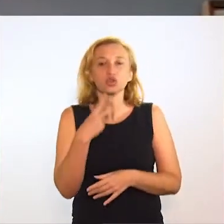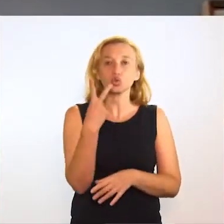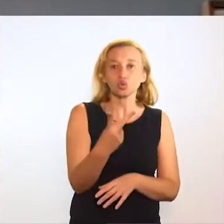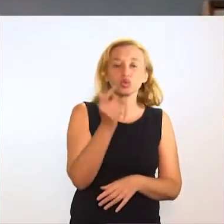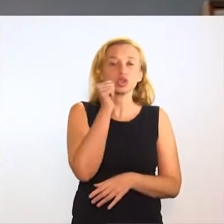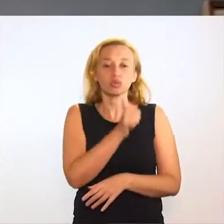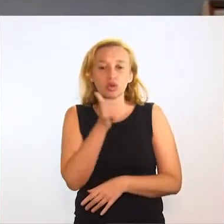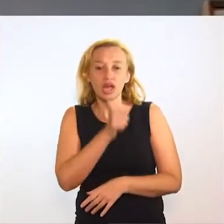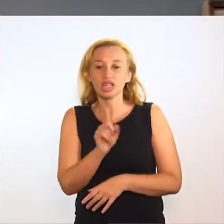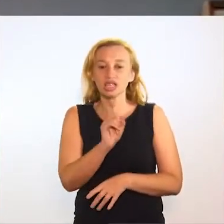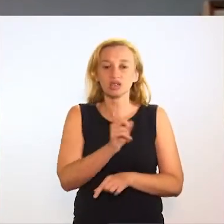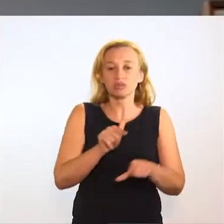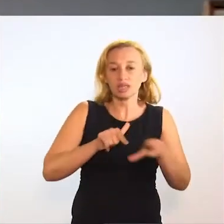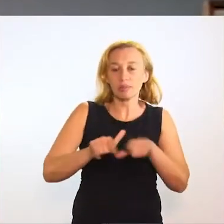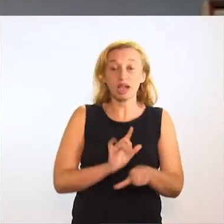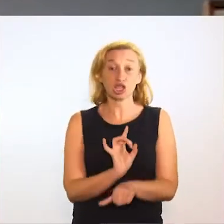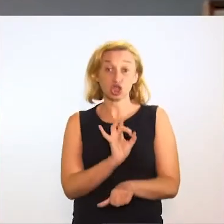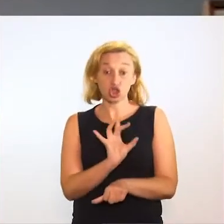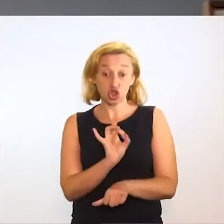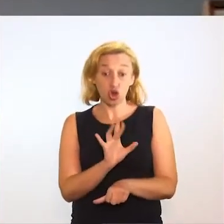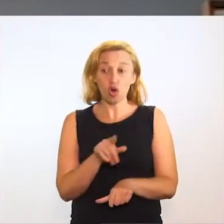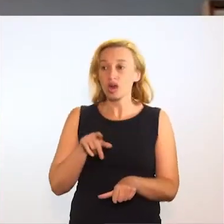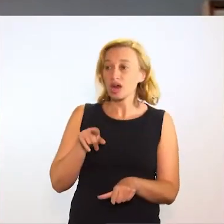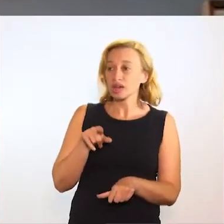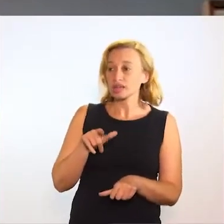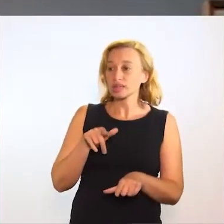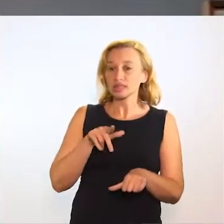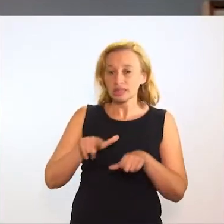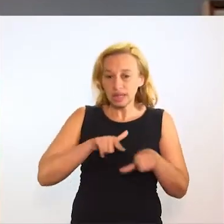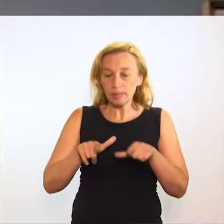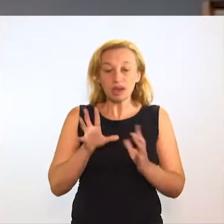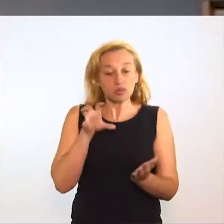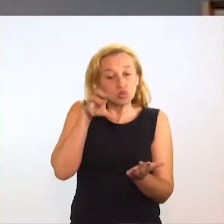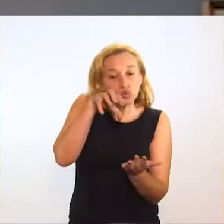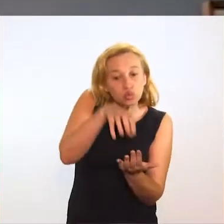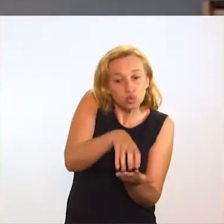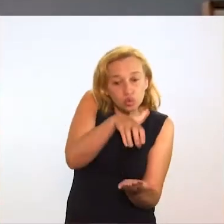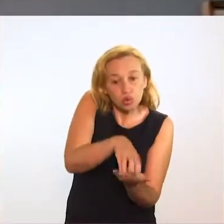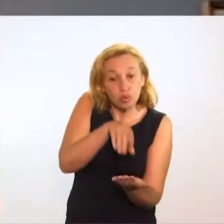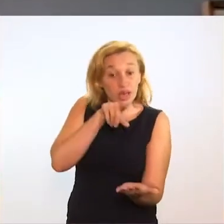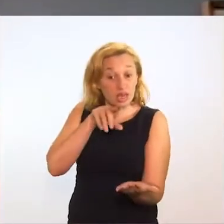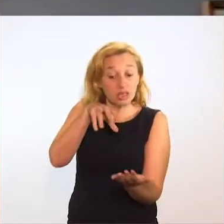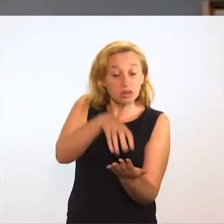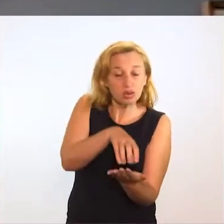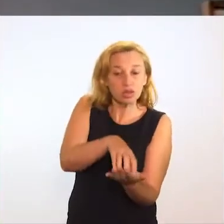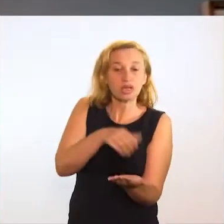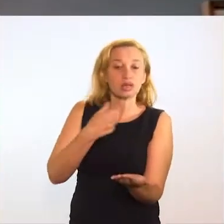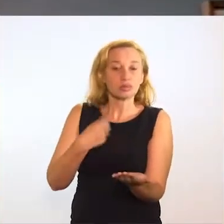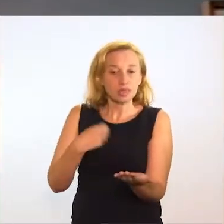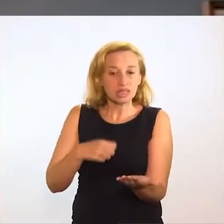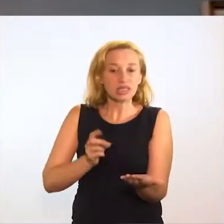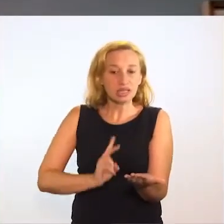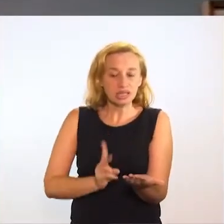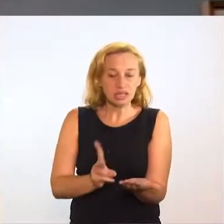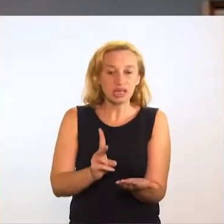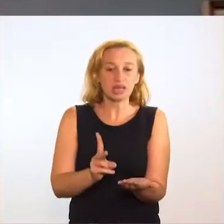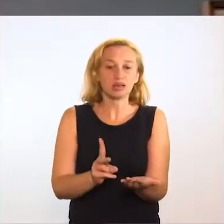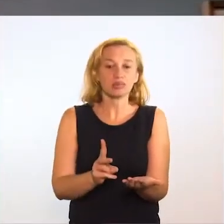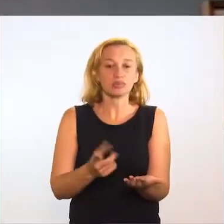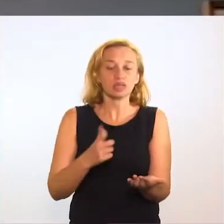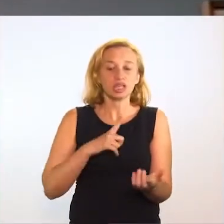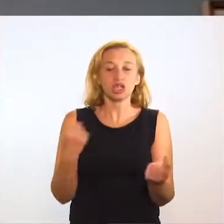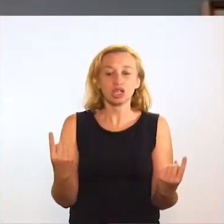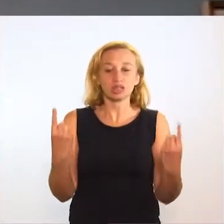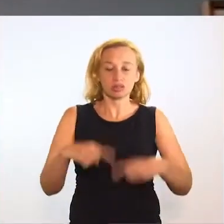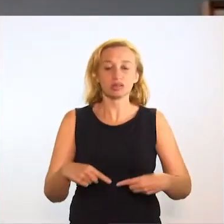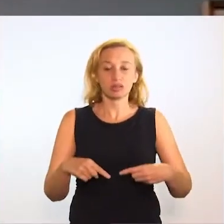duas mulheres que não trabalham sozinhas, né? Elas trabalham numa rede e essa rede ela precisa estar sempre sendo alimentada